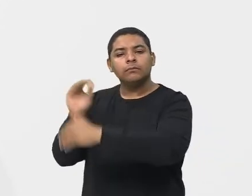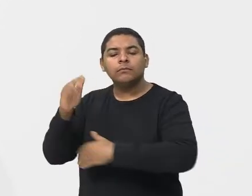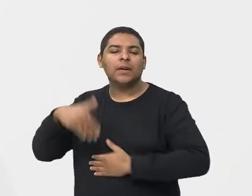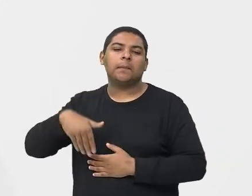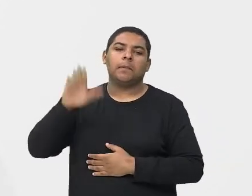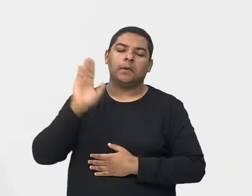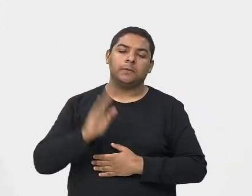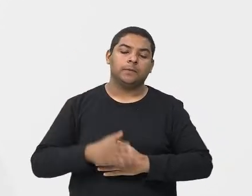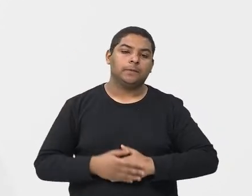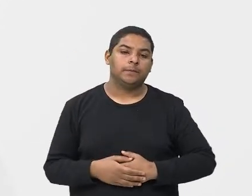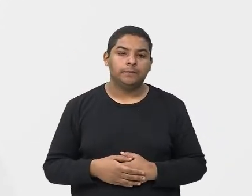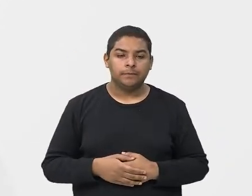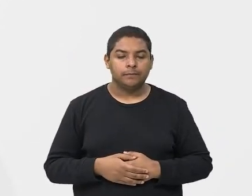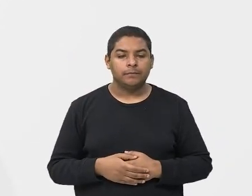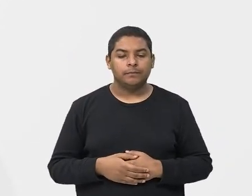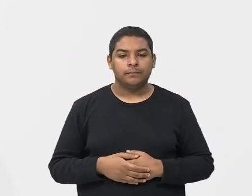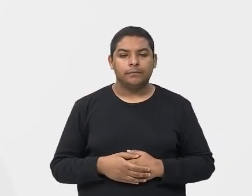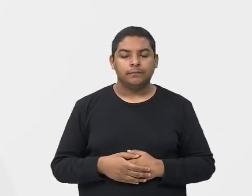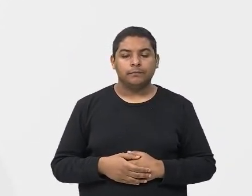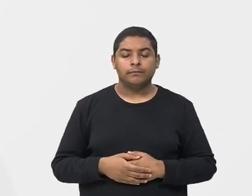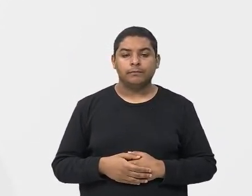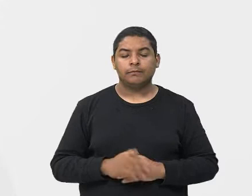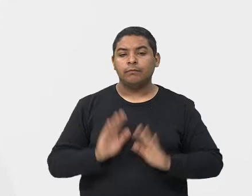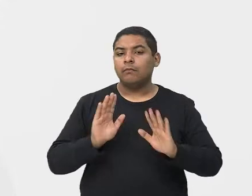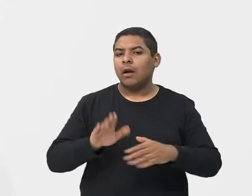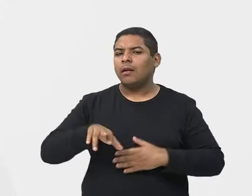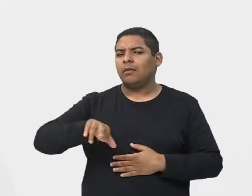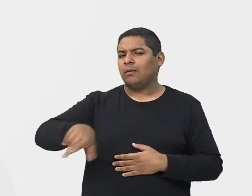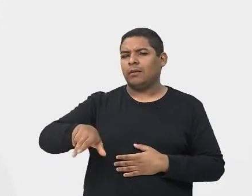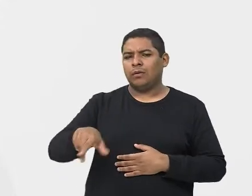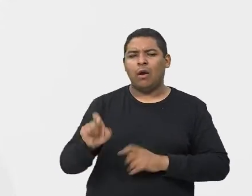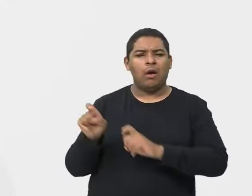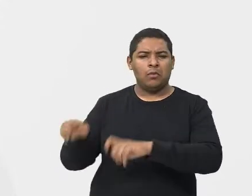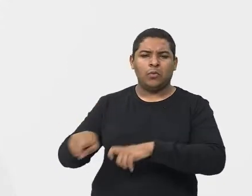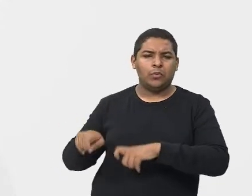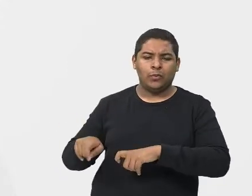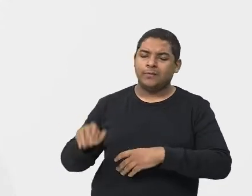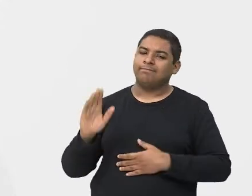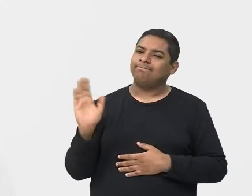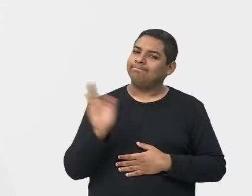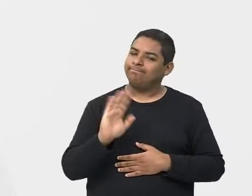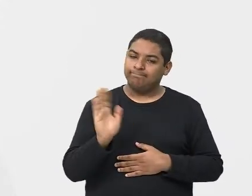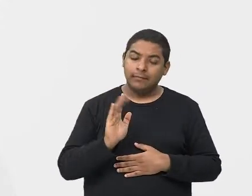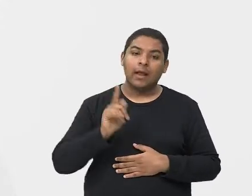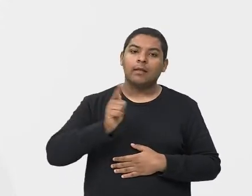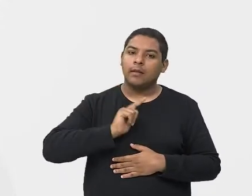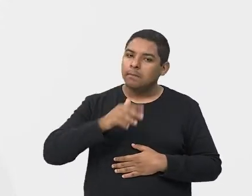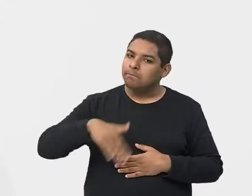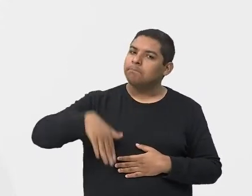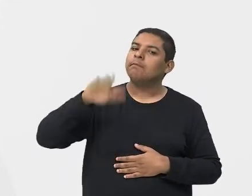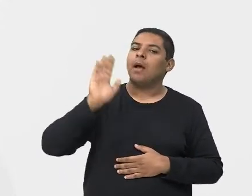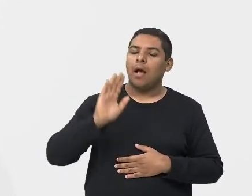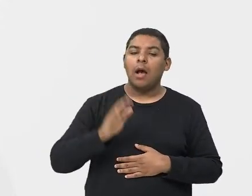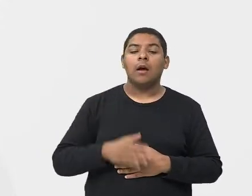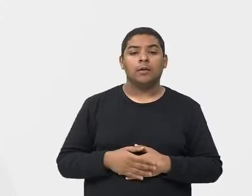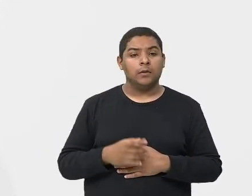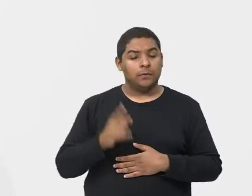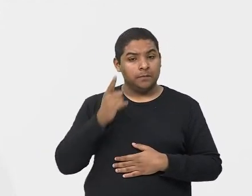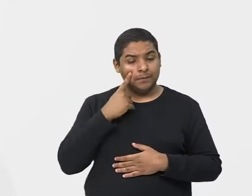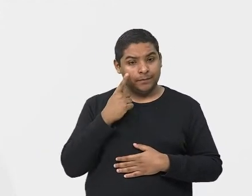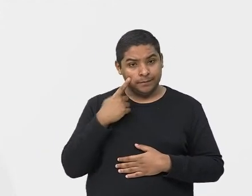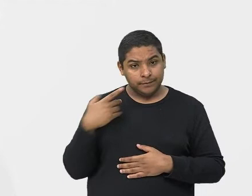vez mais, tá certo, gente? Mas não vai ficar somente aí na agricultura não, tá? A gente também vai verificar que